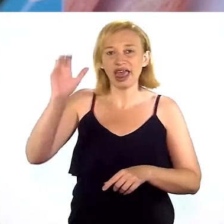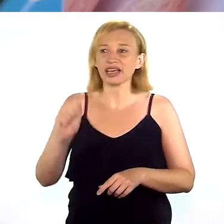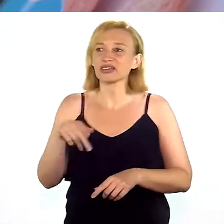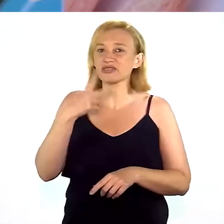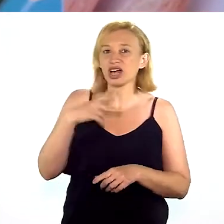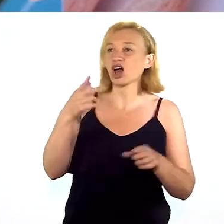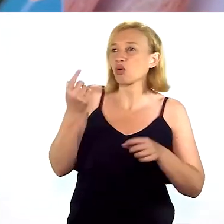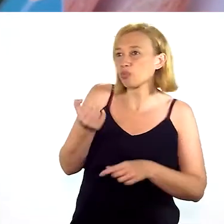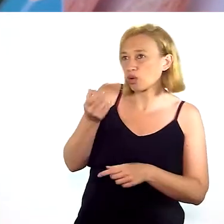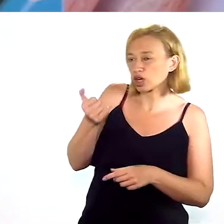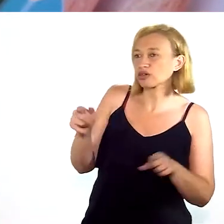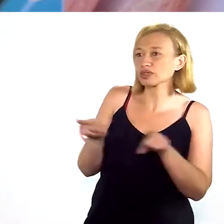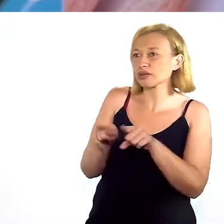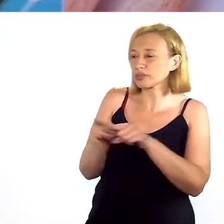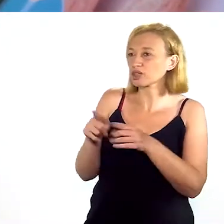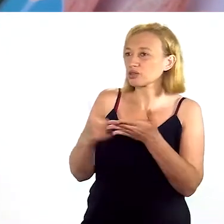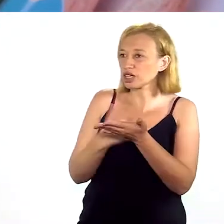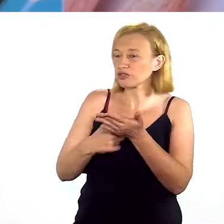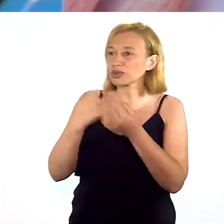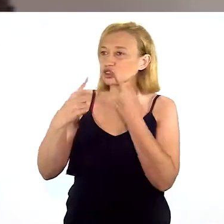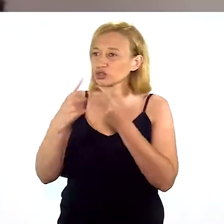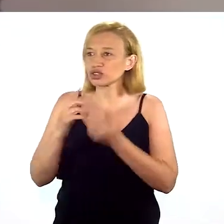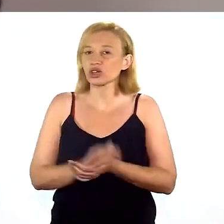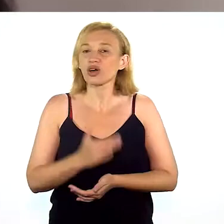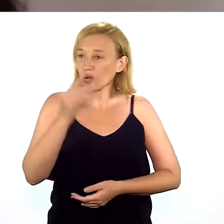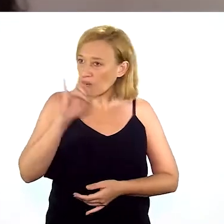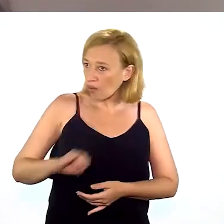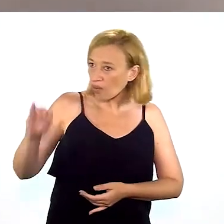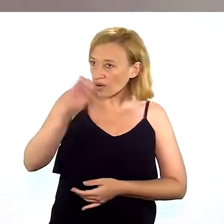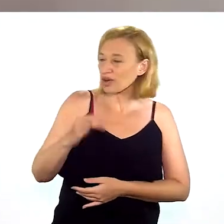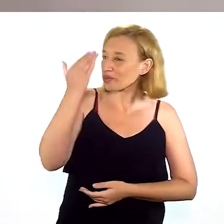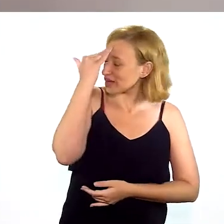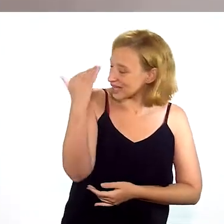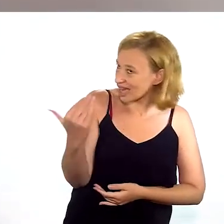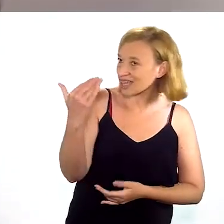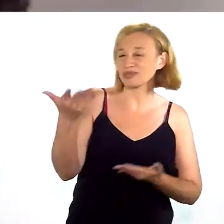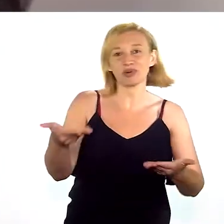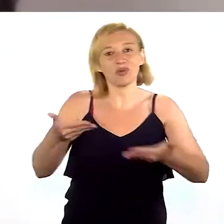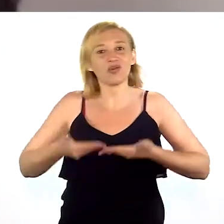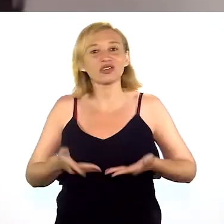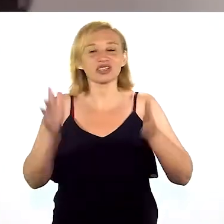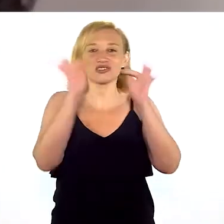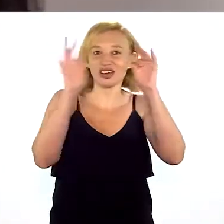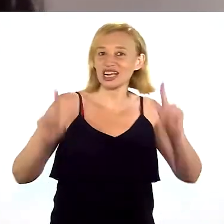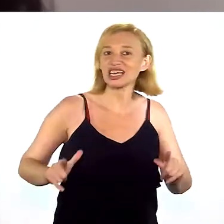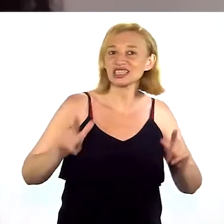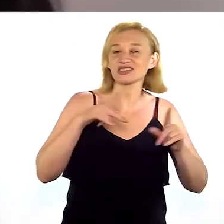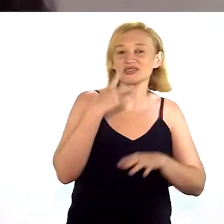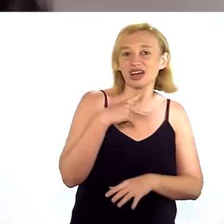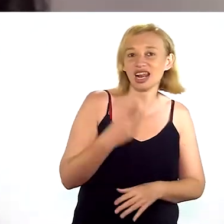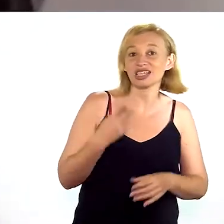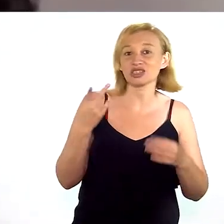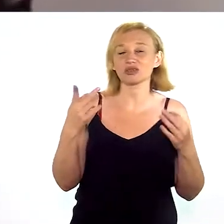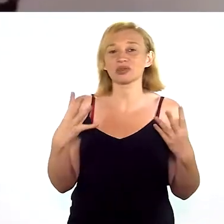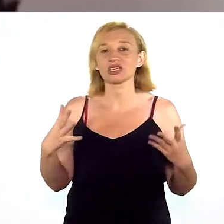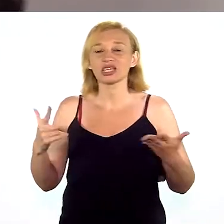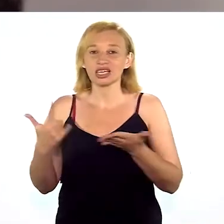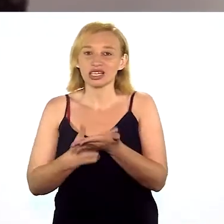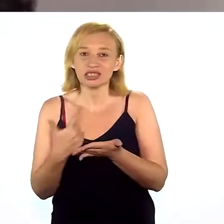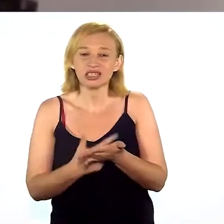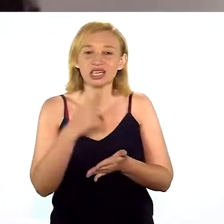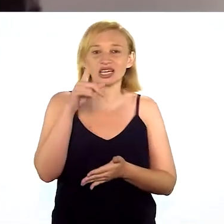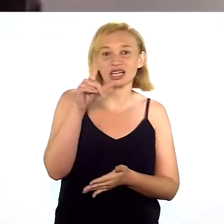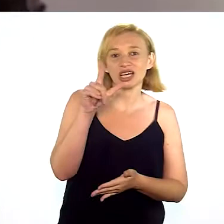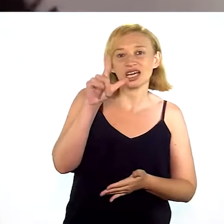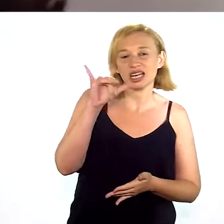falar um pouquinho da obra que ela trouxe para a gente discutir. Oi, obrigada também pelo convite. Eu sempre fico muito feliz em falar sobre obras